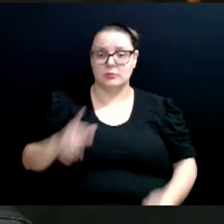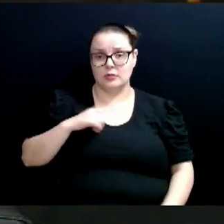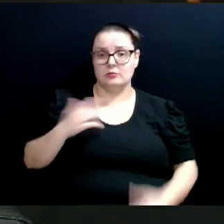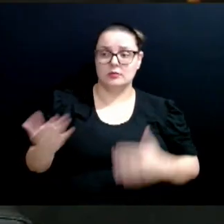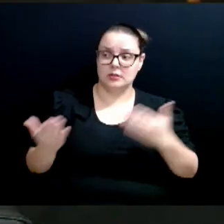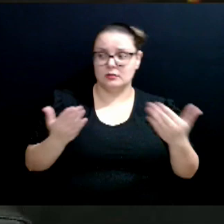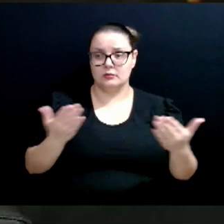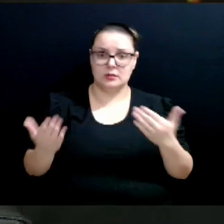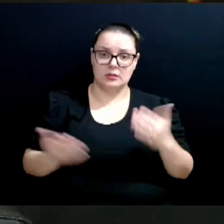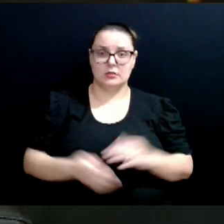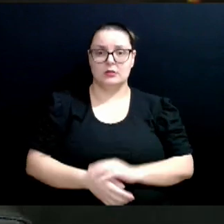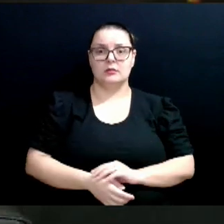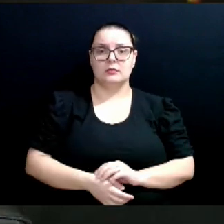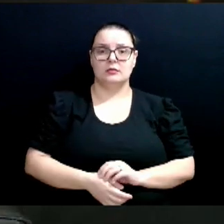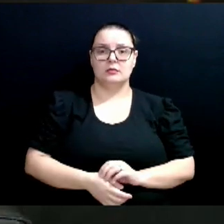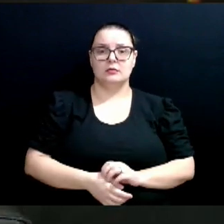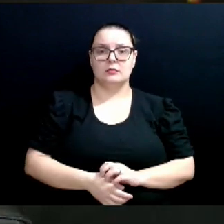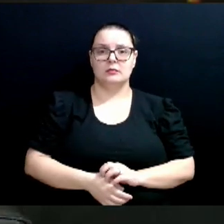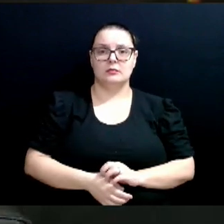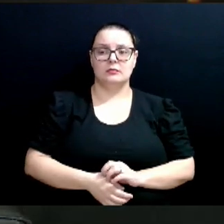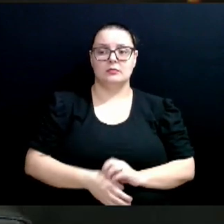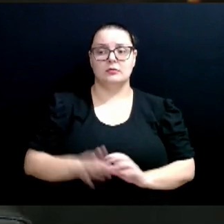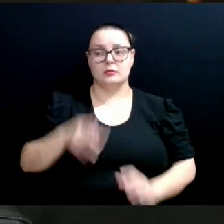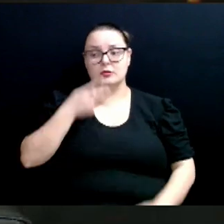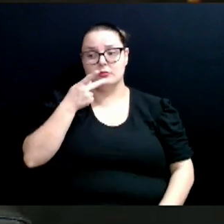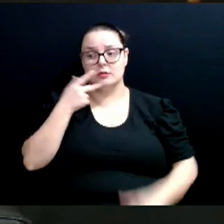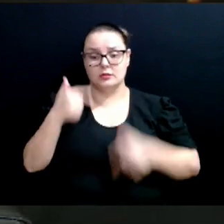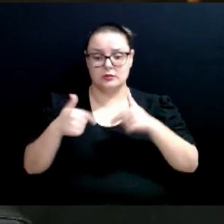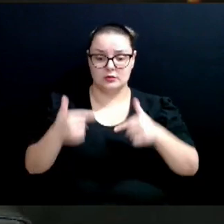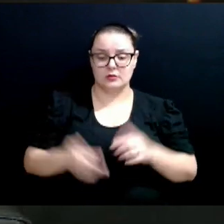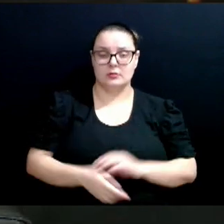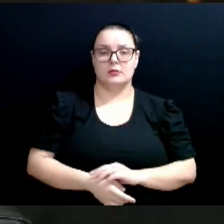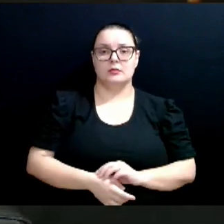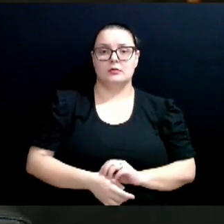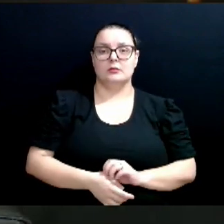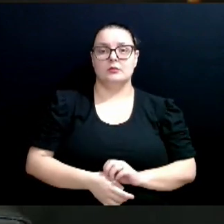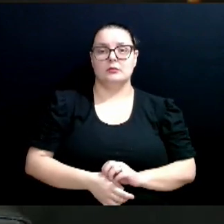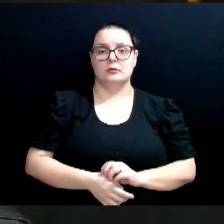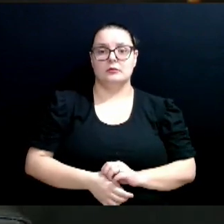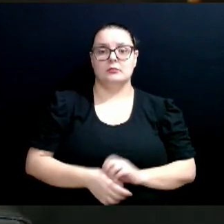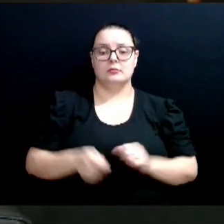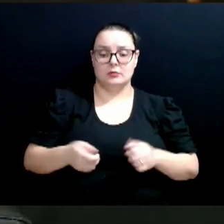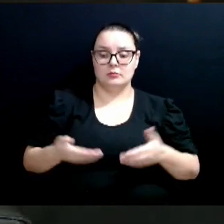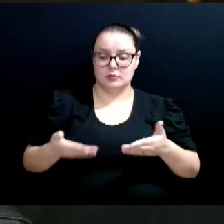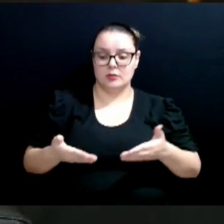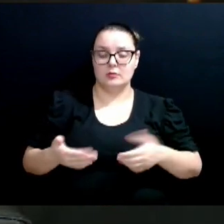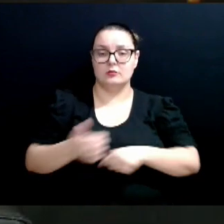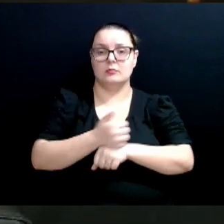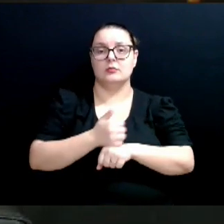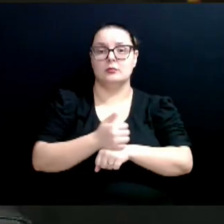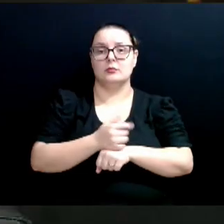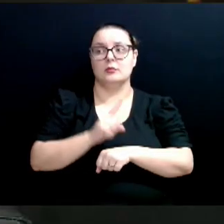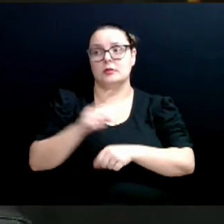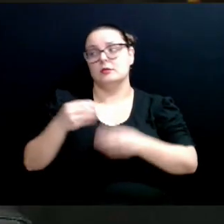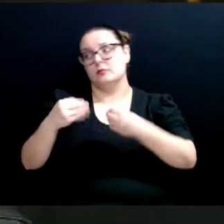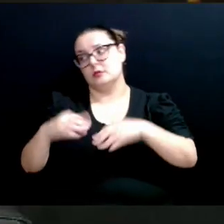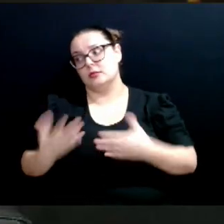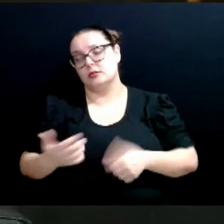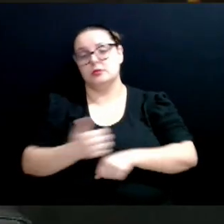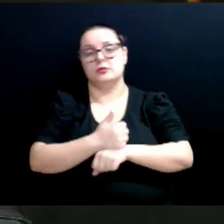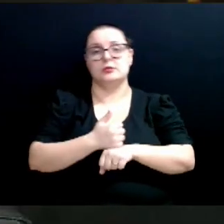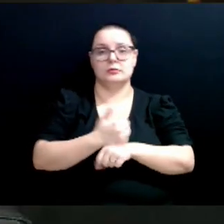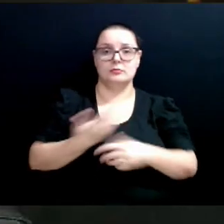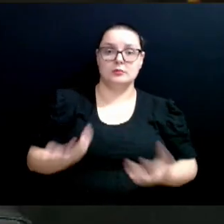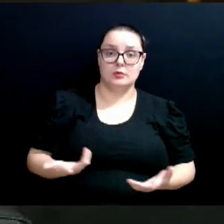moeda nessa questão quando a gente fala do trabalho, para a gente impor limites profissionais, mas sem prejudicar a carreira, e sim visando ao